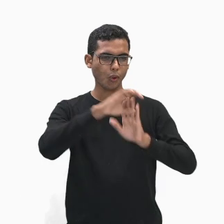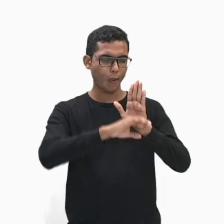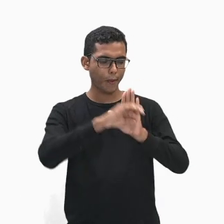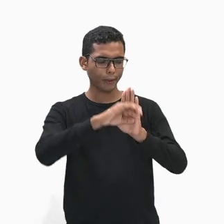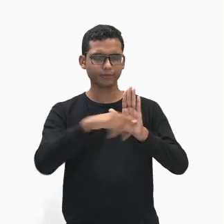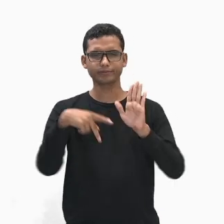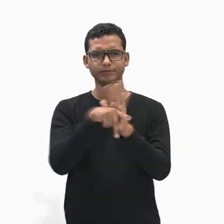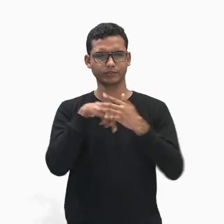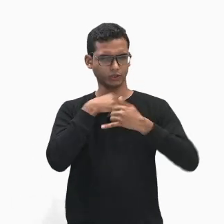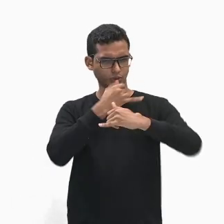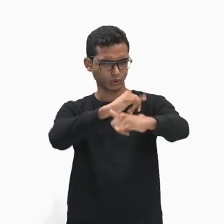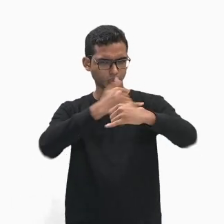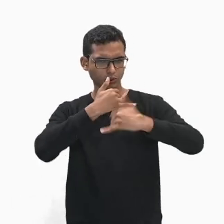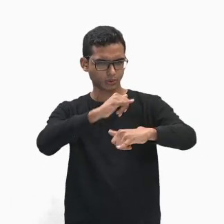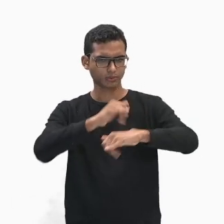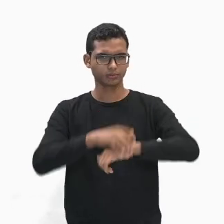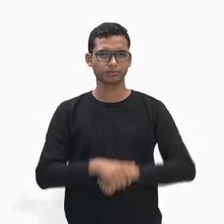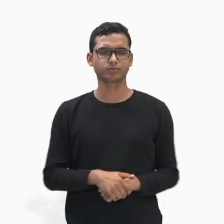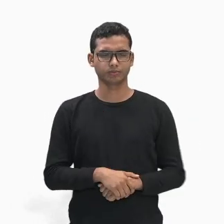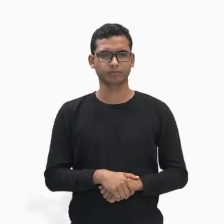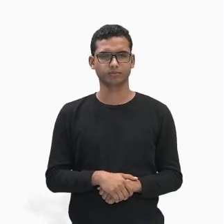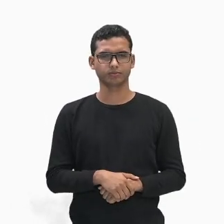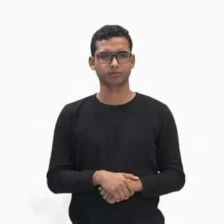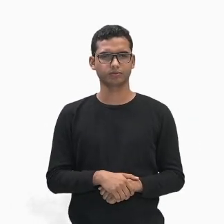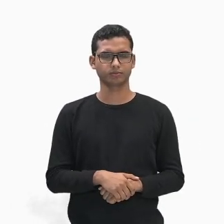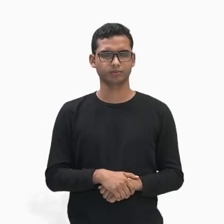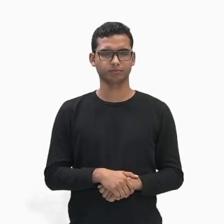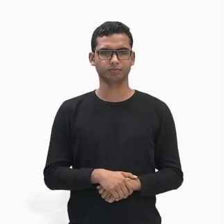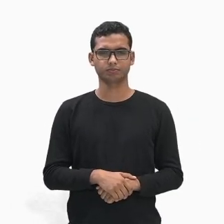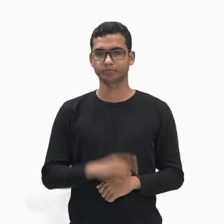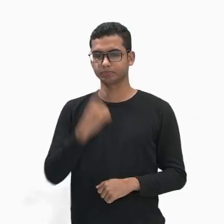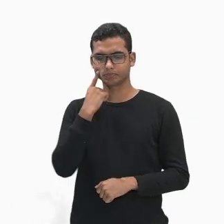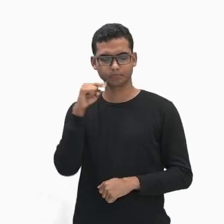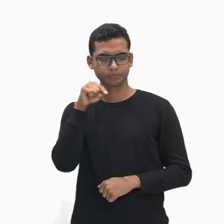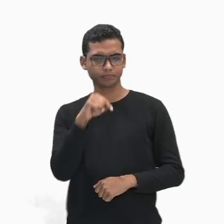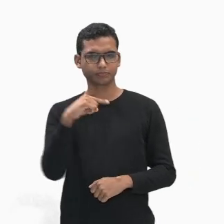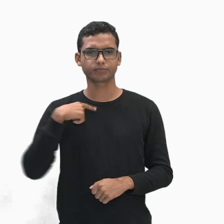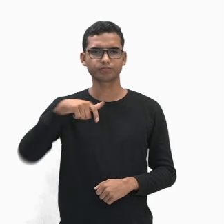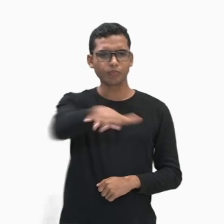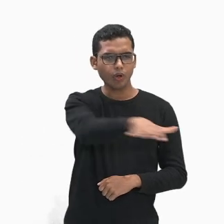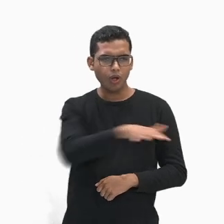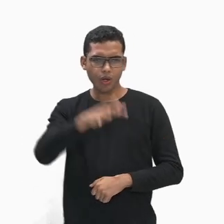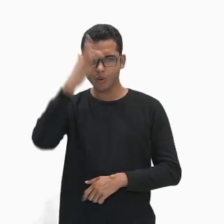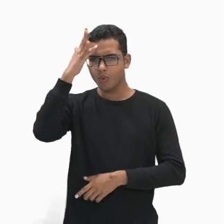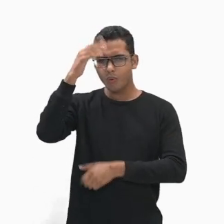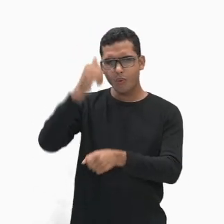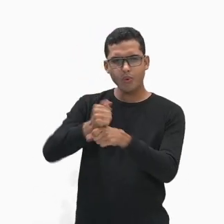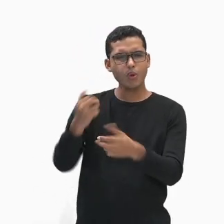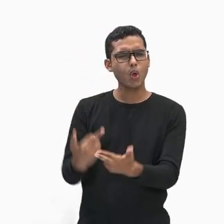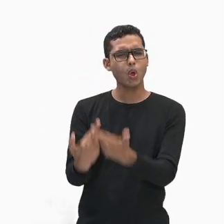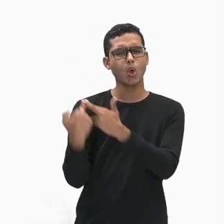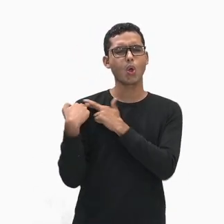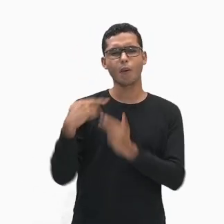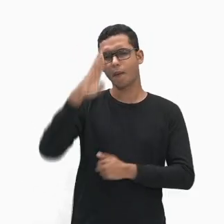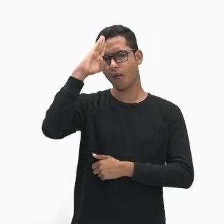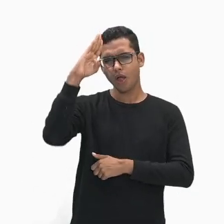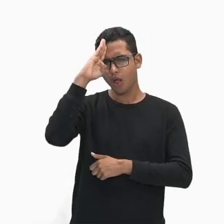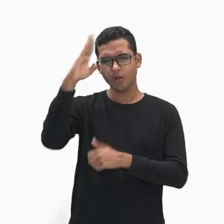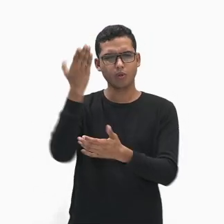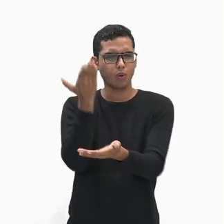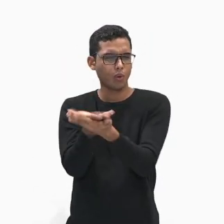da eletricidade. A eletricidade é a área da física responsável